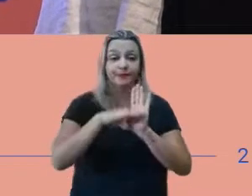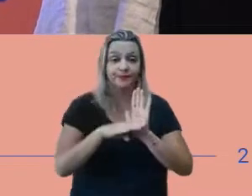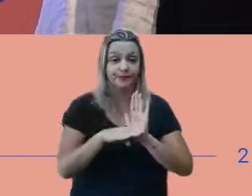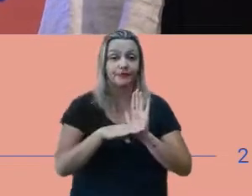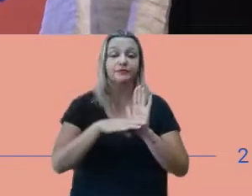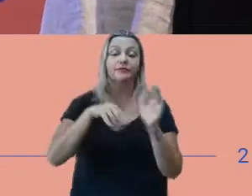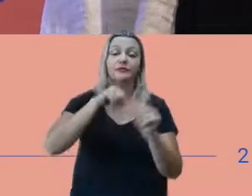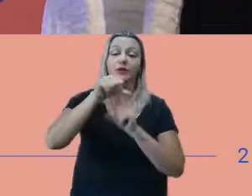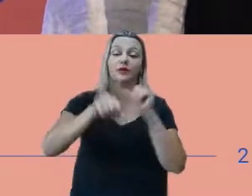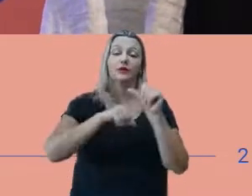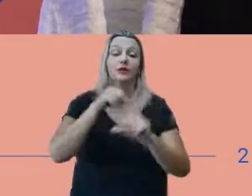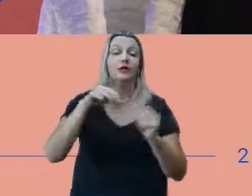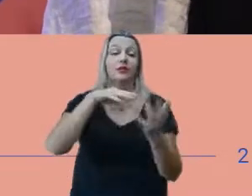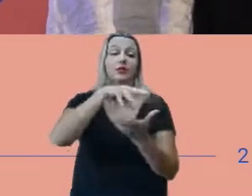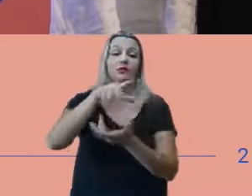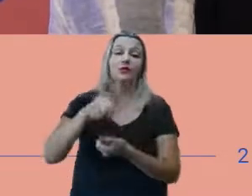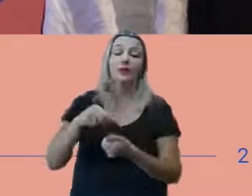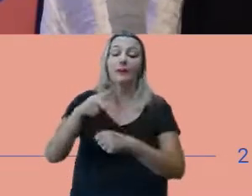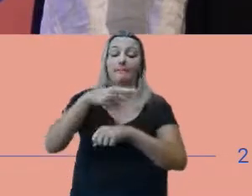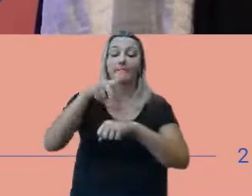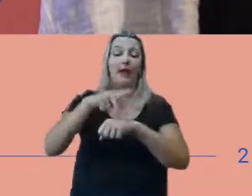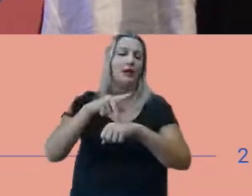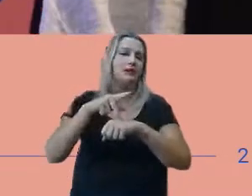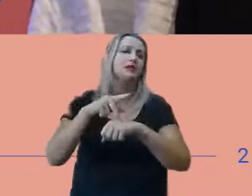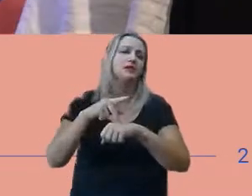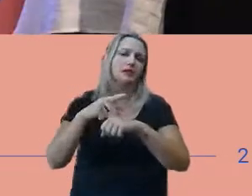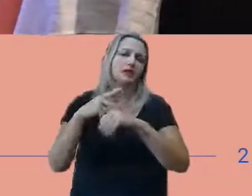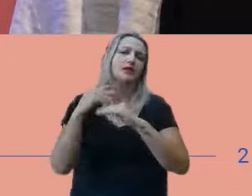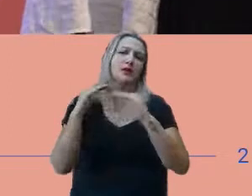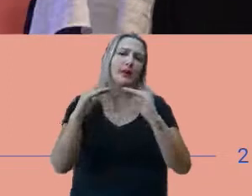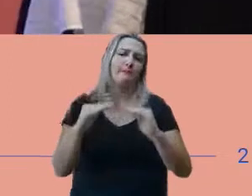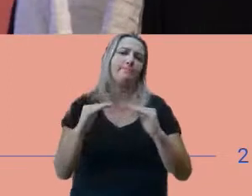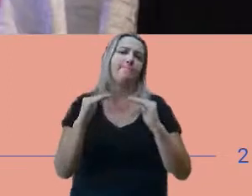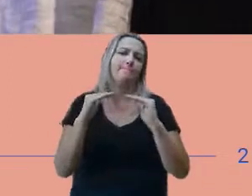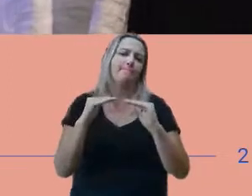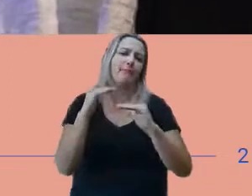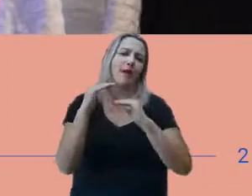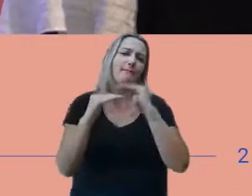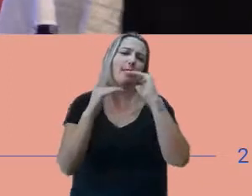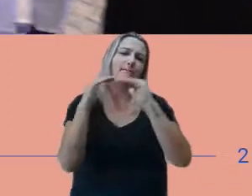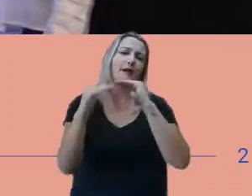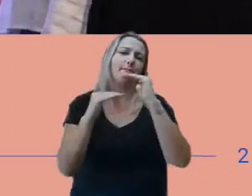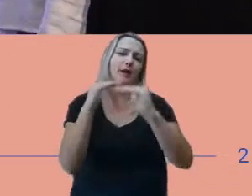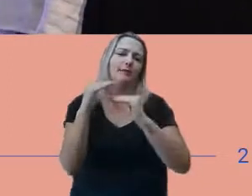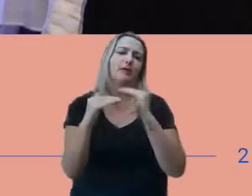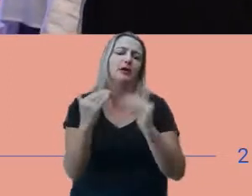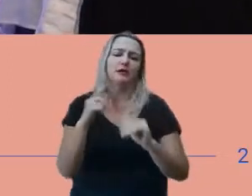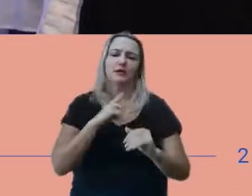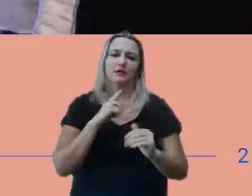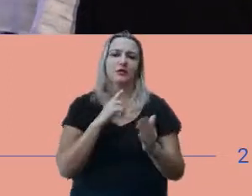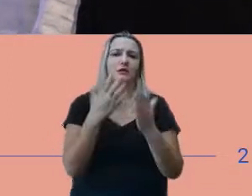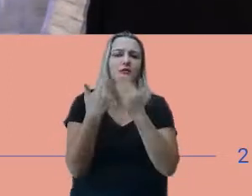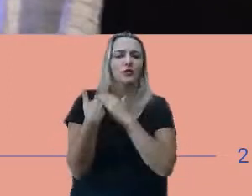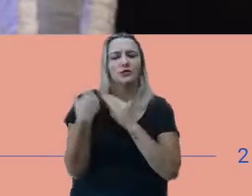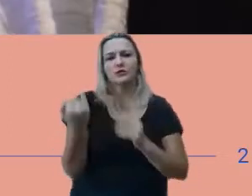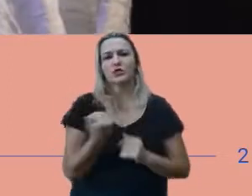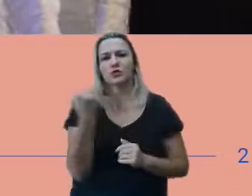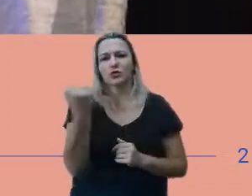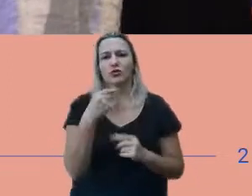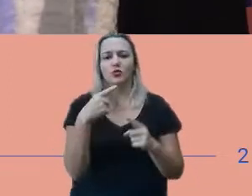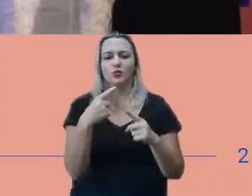e os países em desenvolvimento têm um papel importante porque uma das grandes discussões e das duas grandes